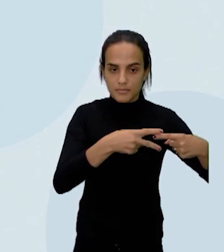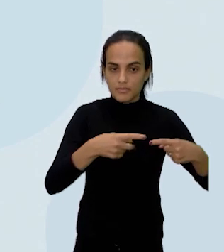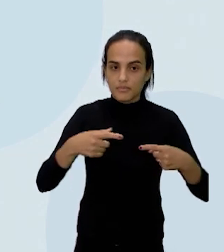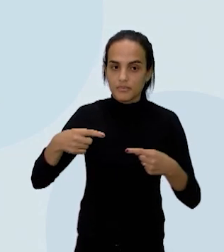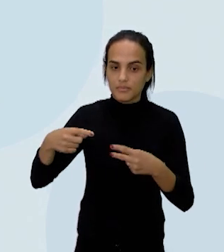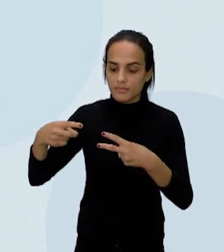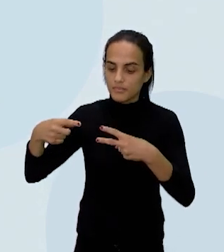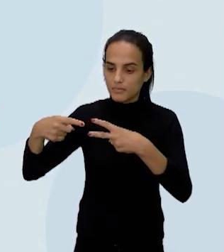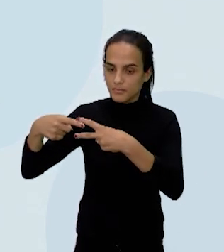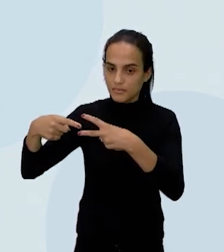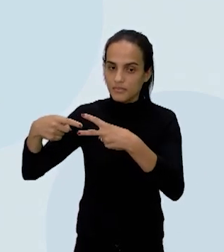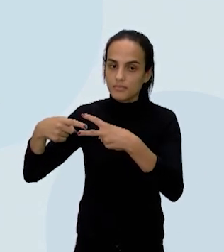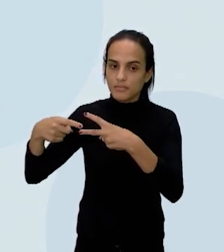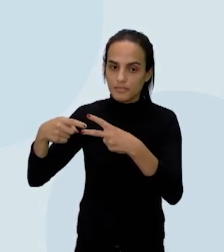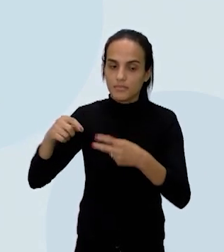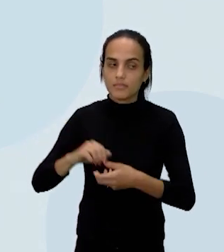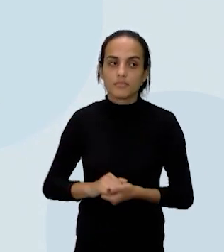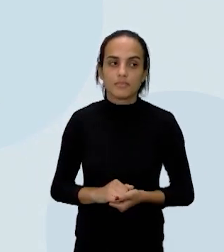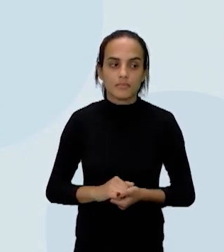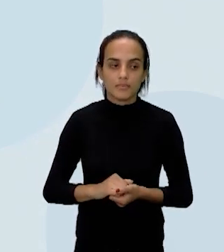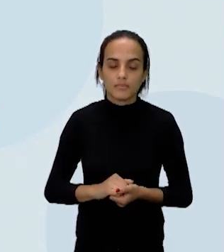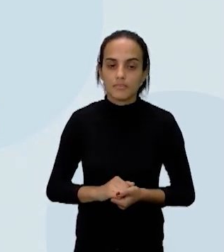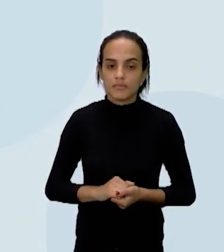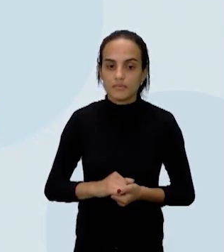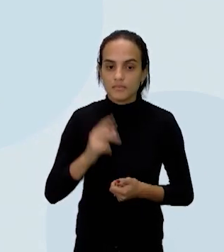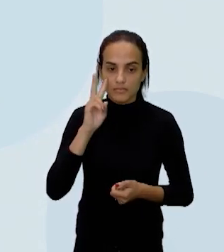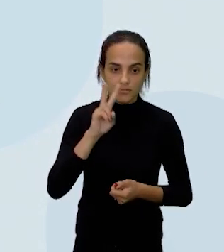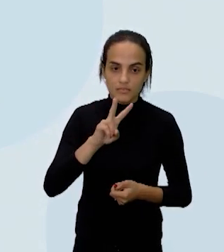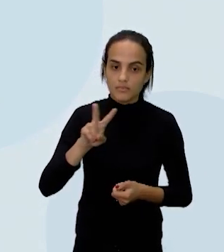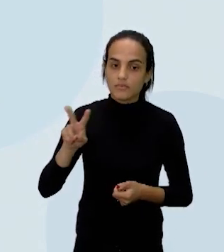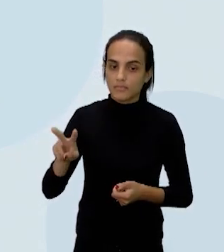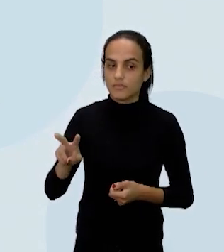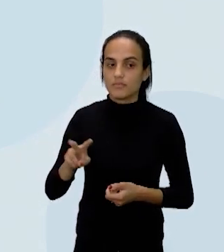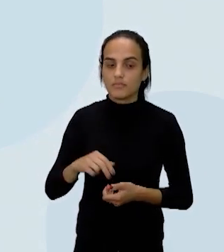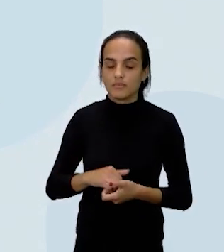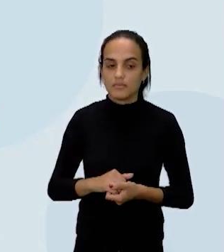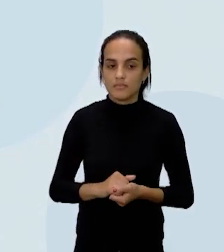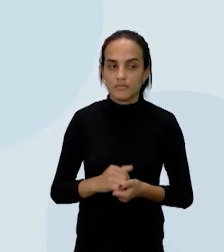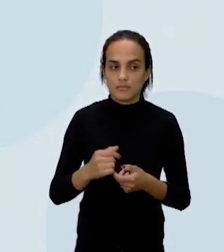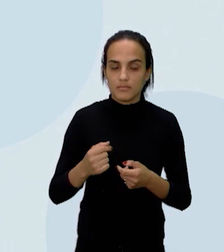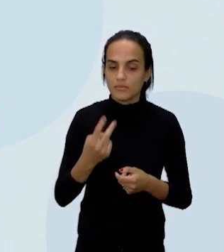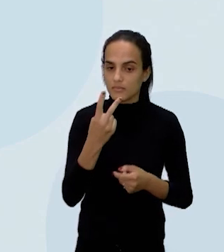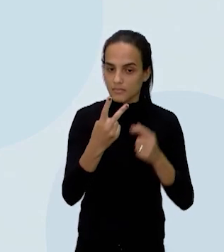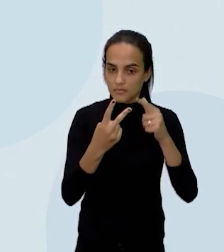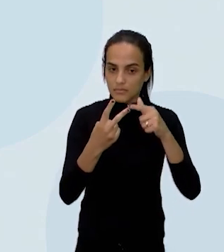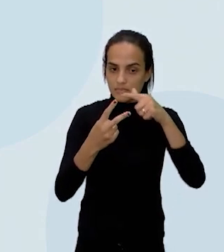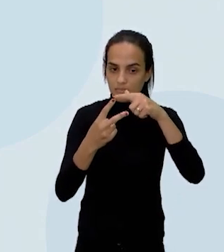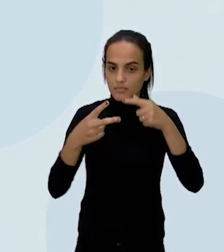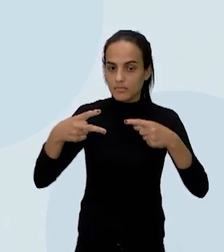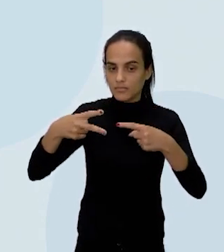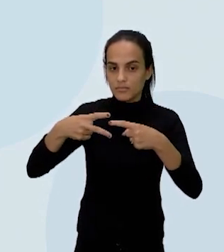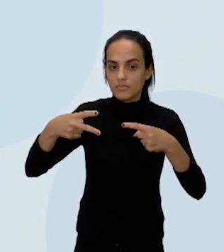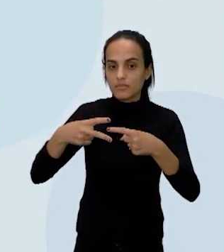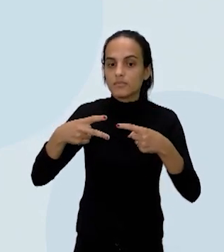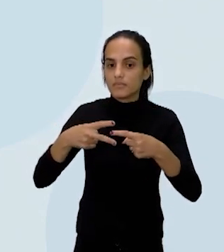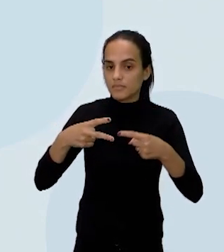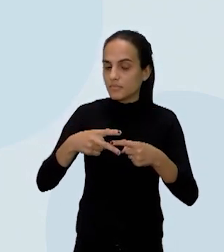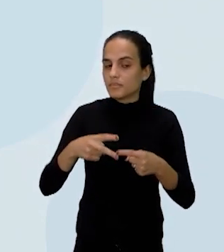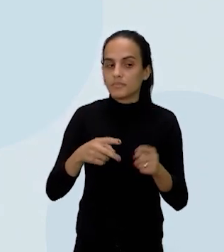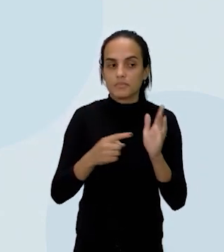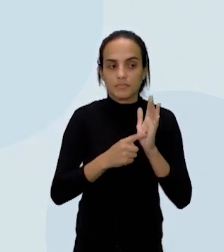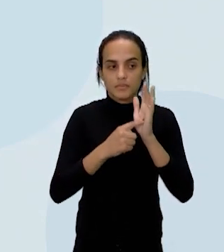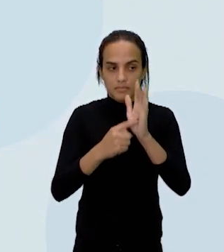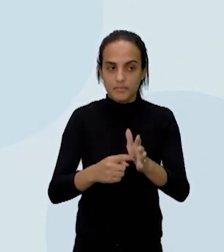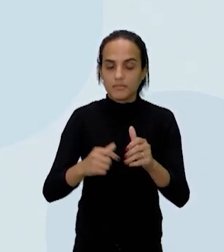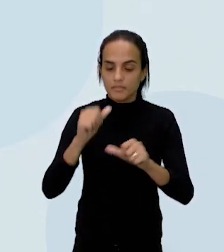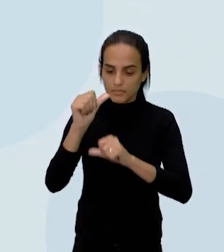é reversível. Então, sempre que eu olhar e ver essas duas semissetas, indicam que essa reação é reversível. Ou